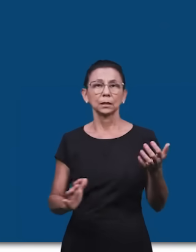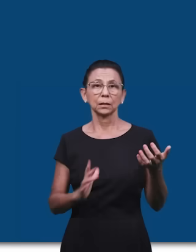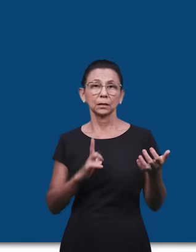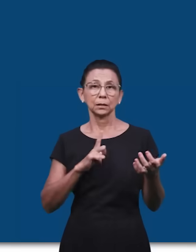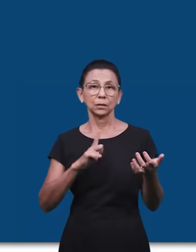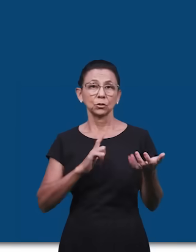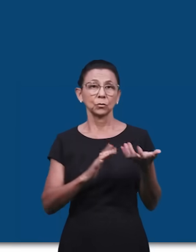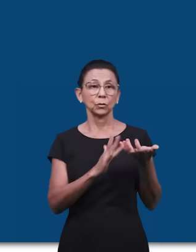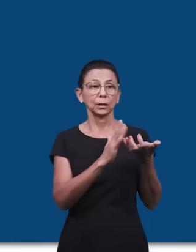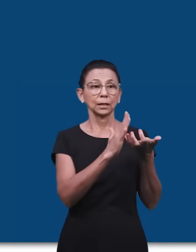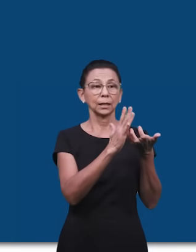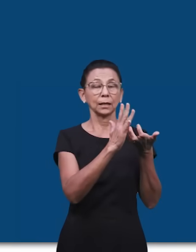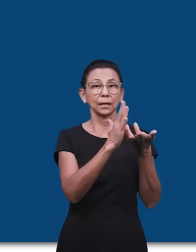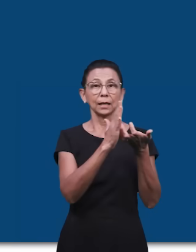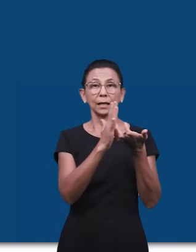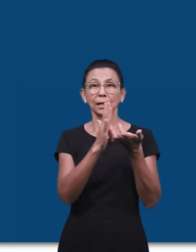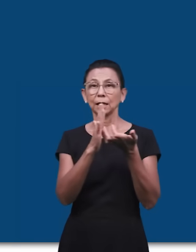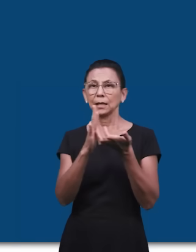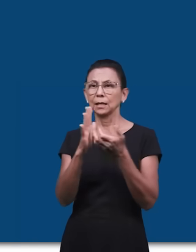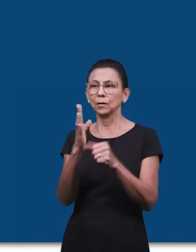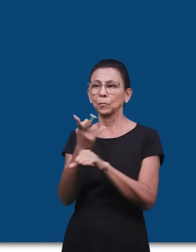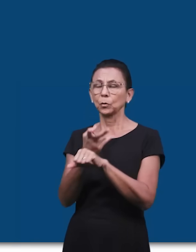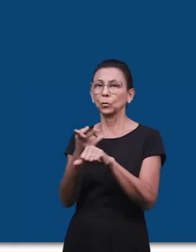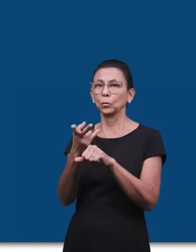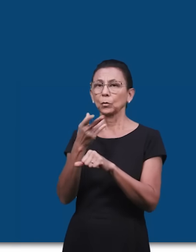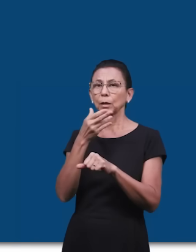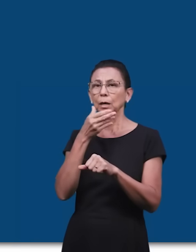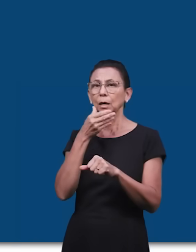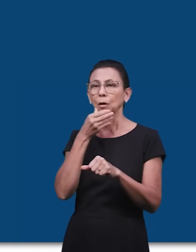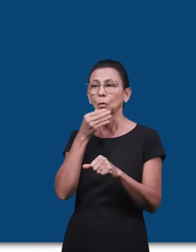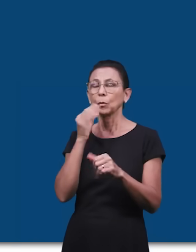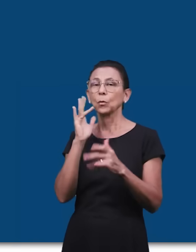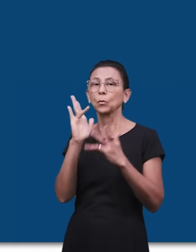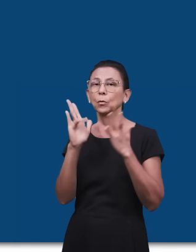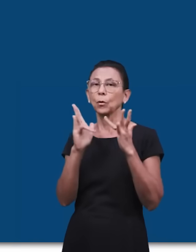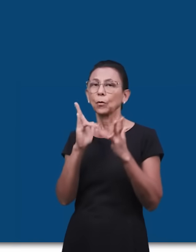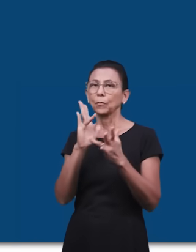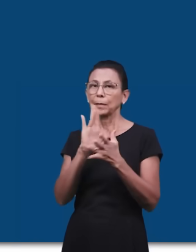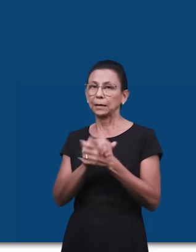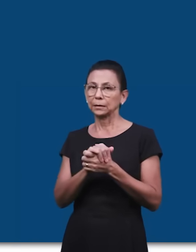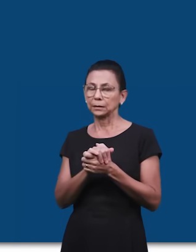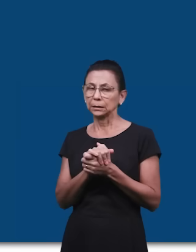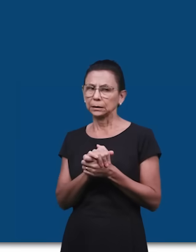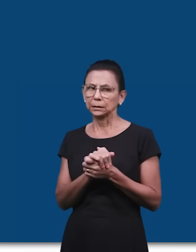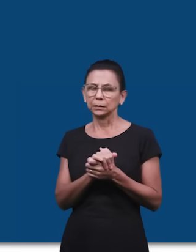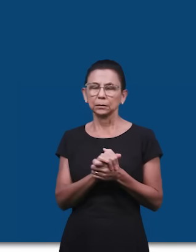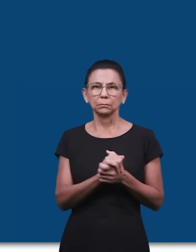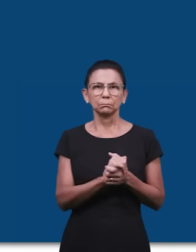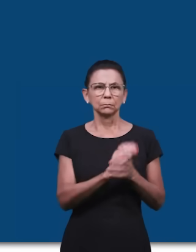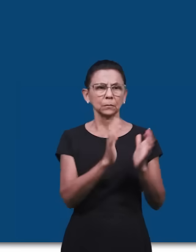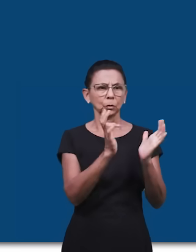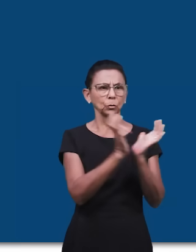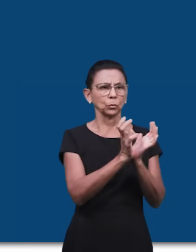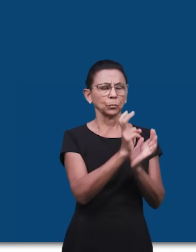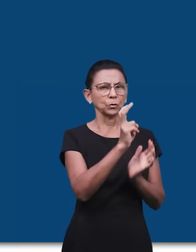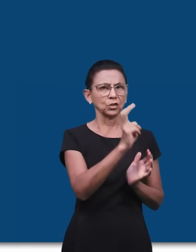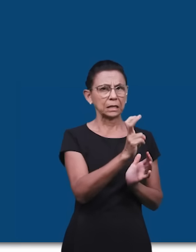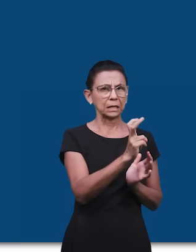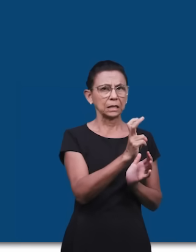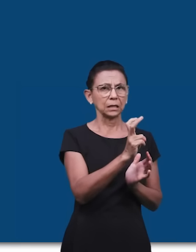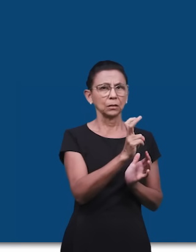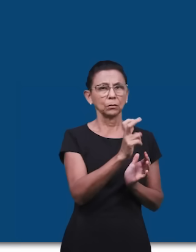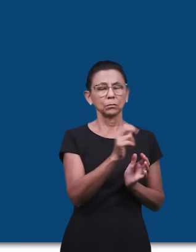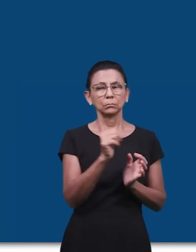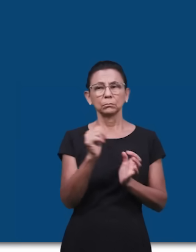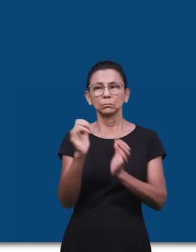E 5 delas eram prudentes, e 5 loucas. As loucas, tomando as